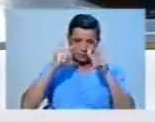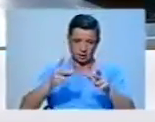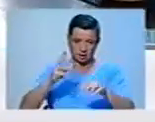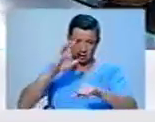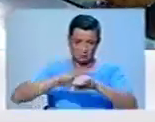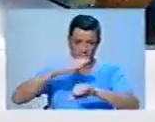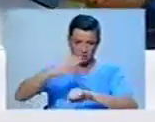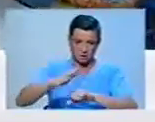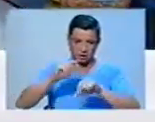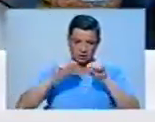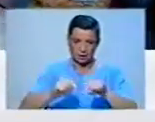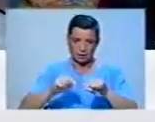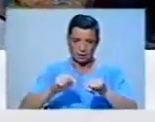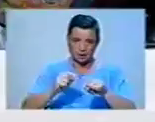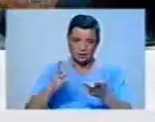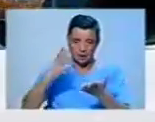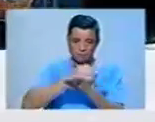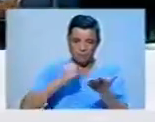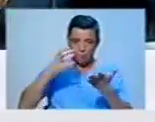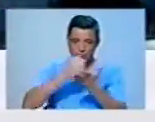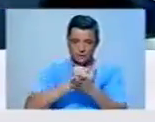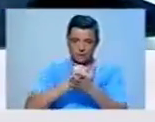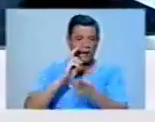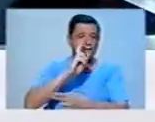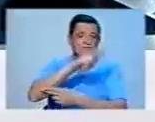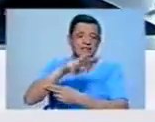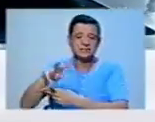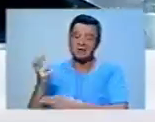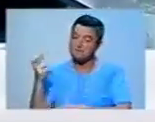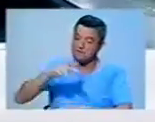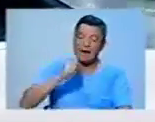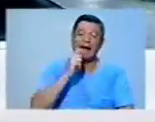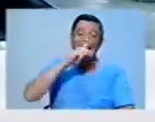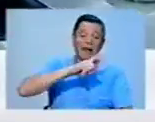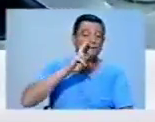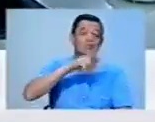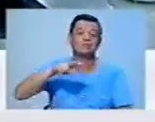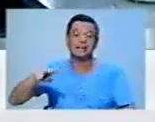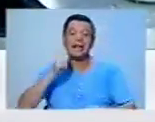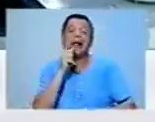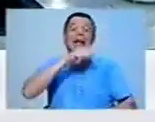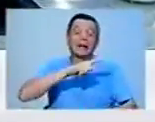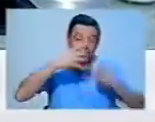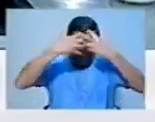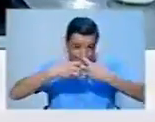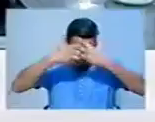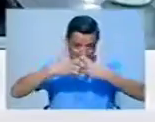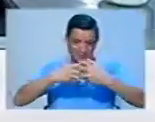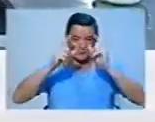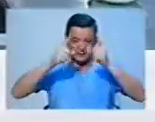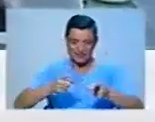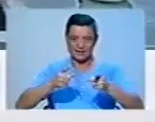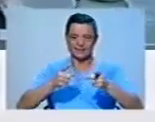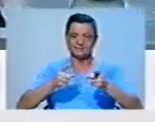embora. Costuma-se dizer, quando há estas moscas grandes, que são visitas. Quem é que nos virá visitar hoje? Vamos começar